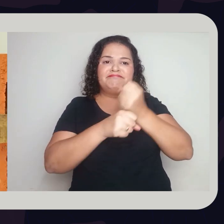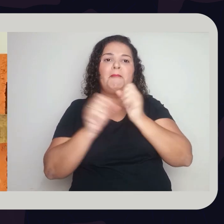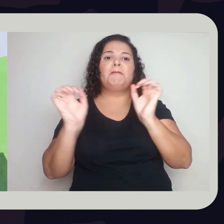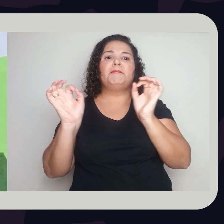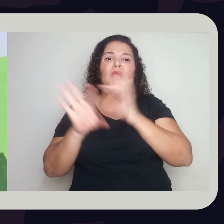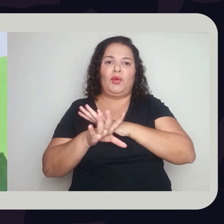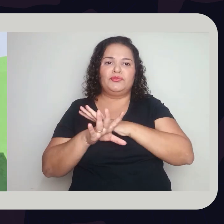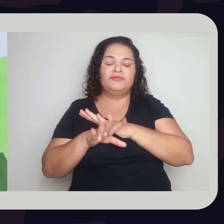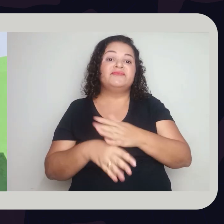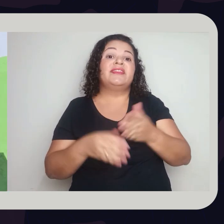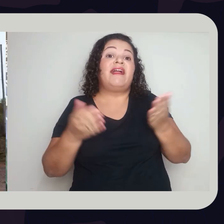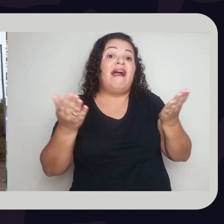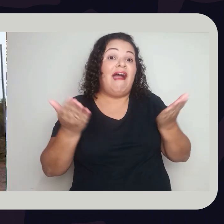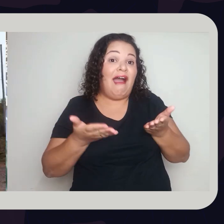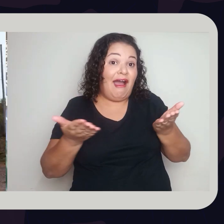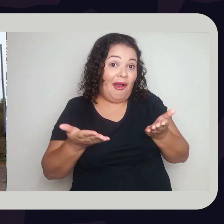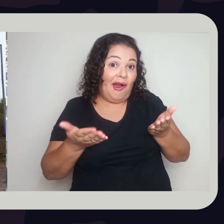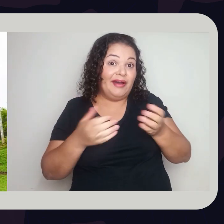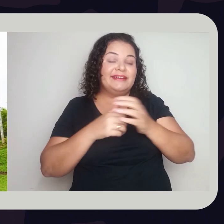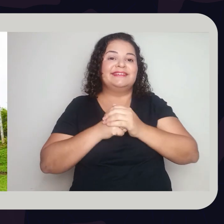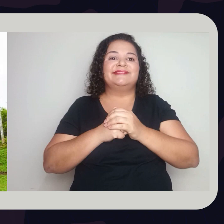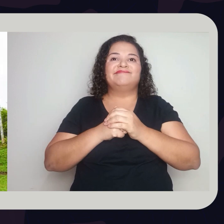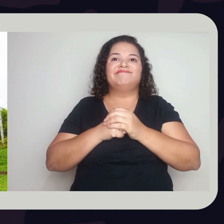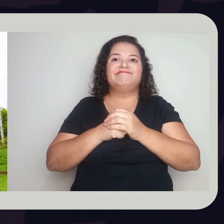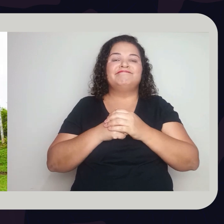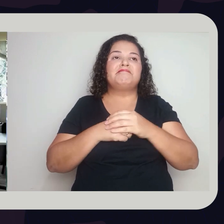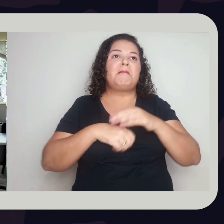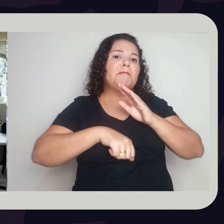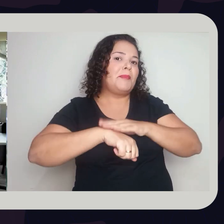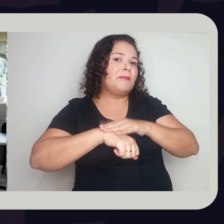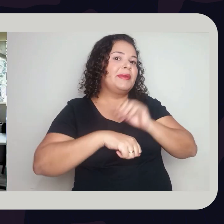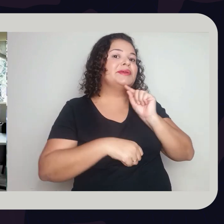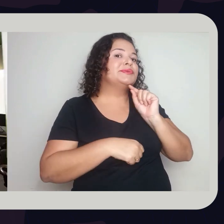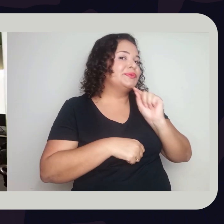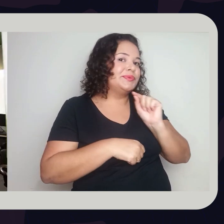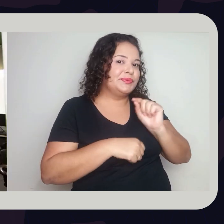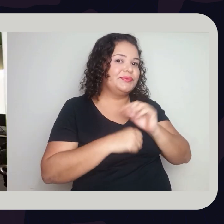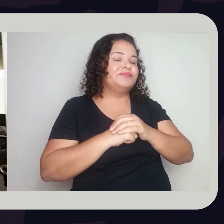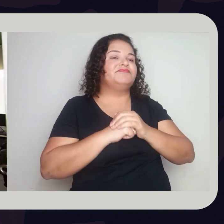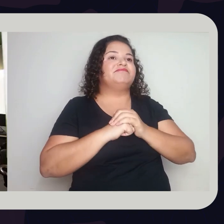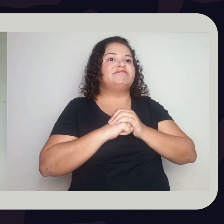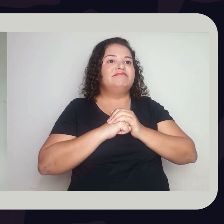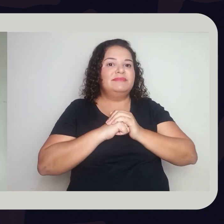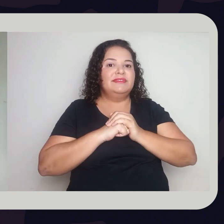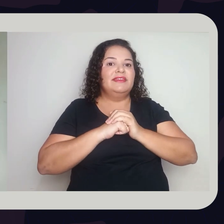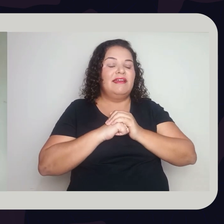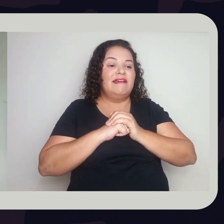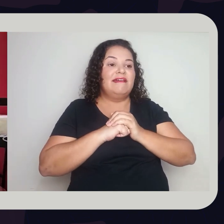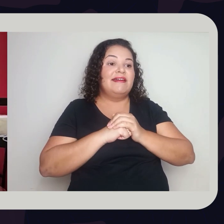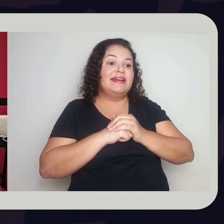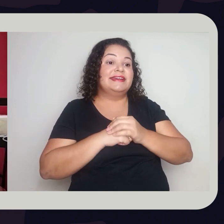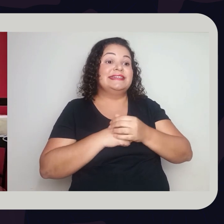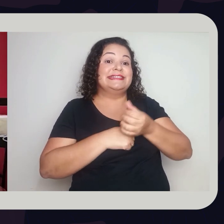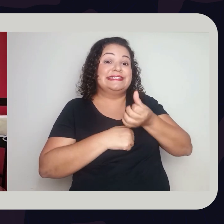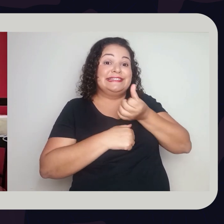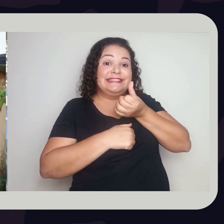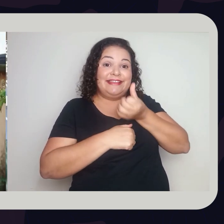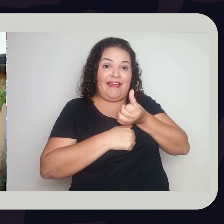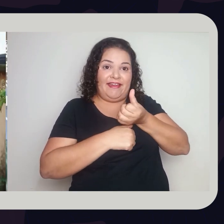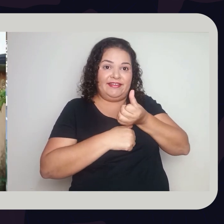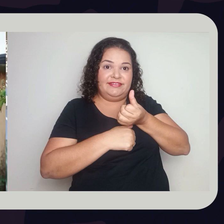já reformou 6 espaços. E agora a gente está no momento digamos, chave assim, do projeto,